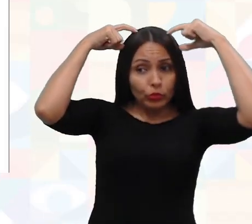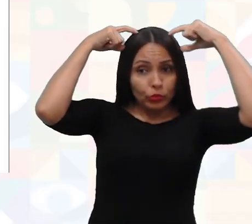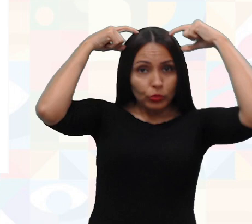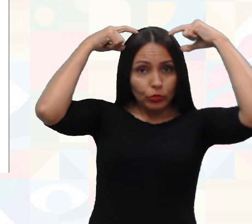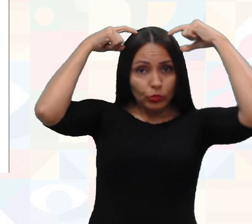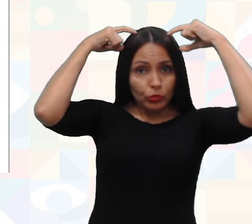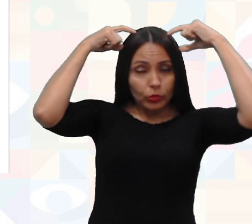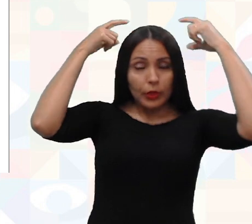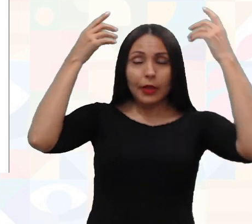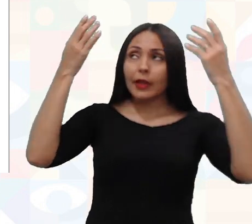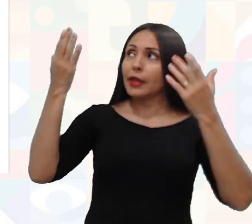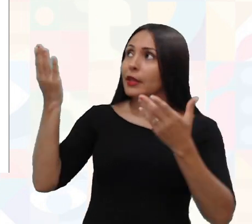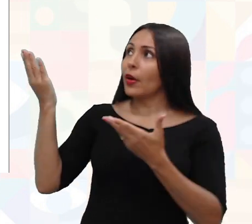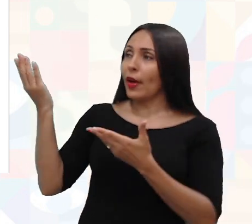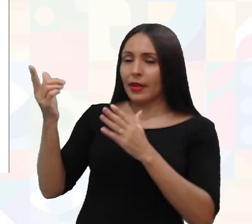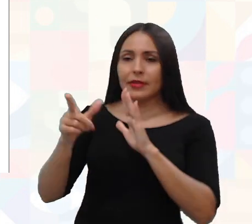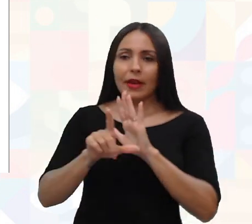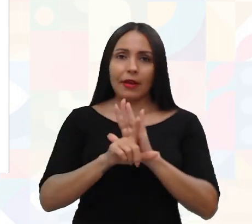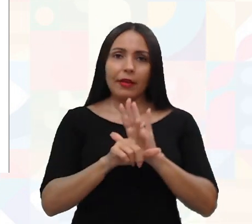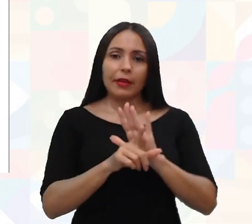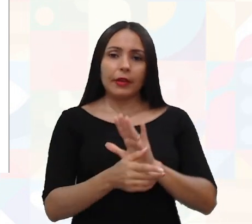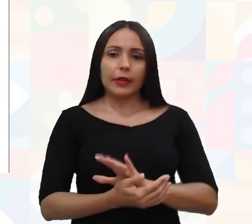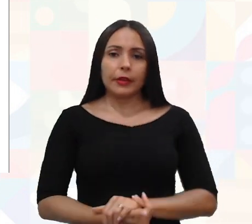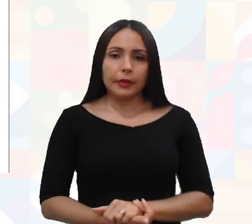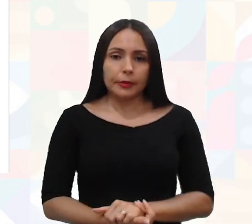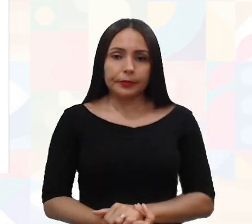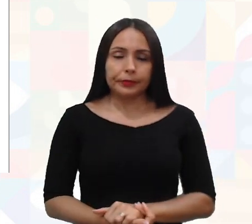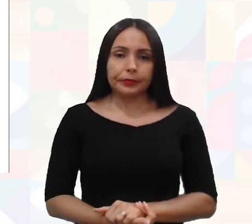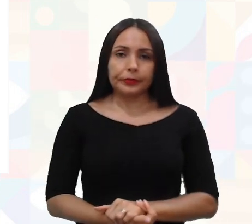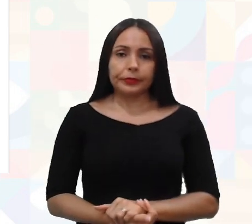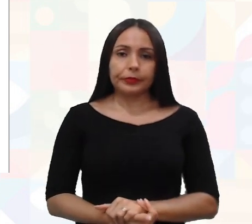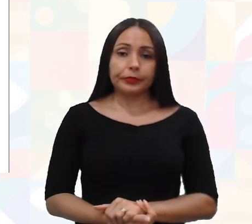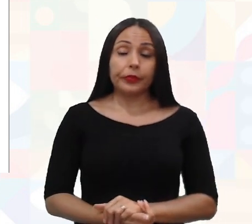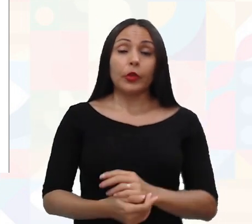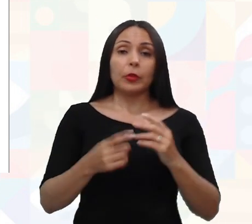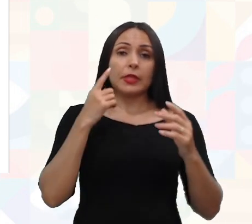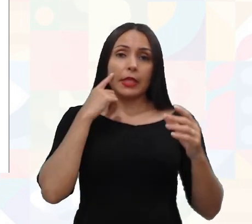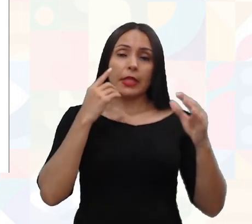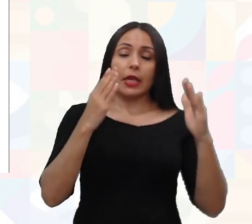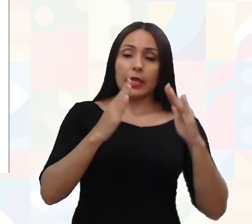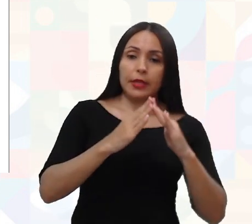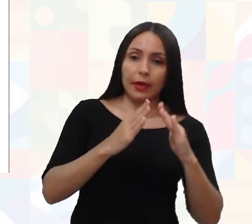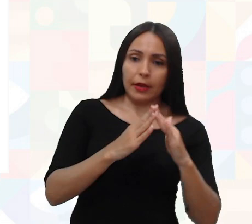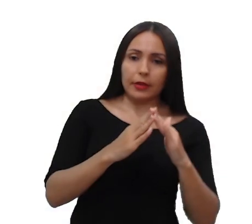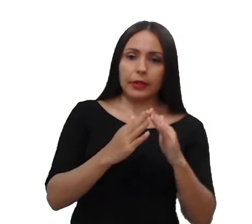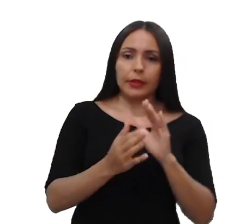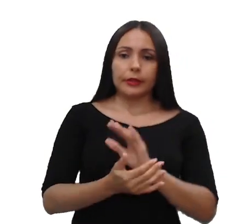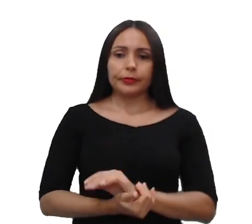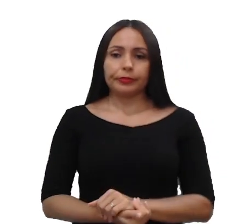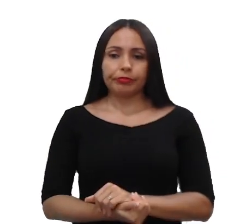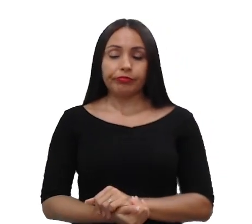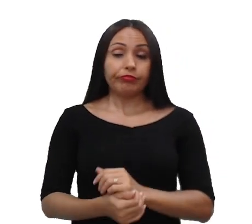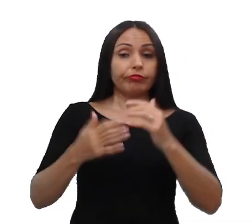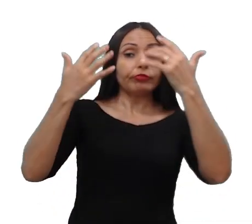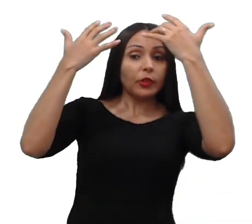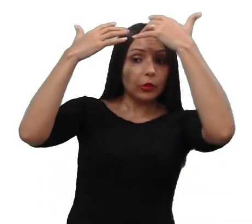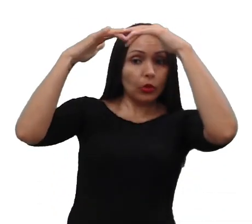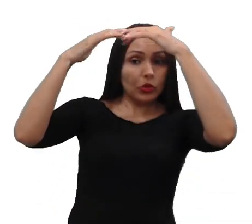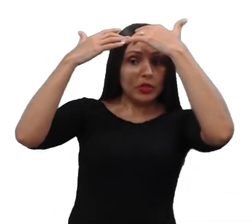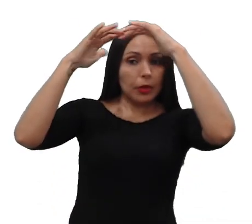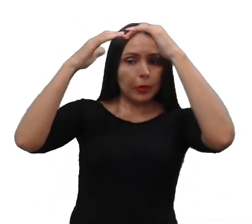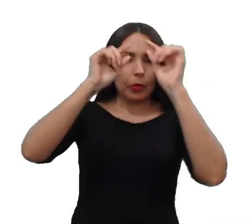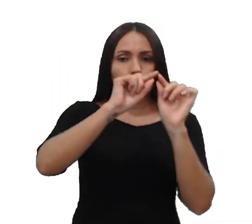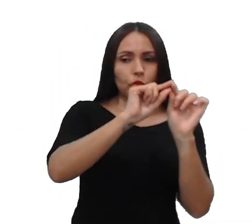a lei do fechamento para a Gestalt. E como seria essa lei na decoração? O nosso cérebro produz